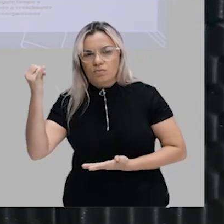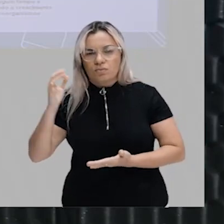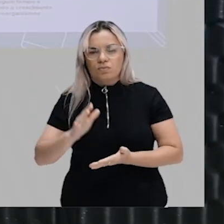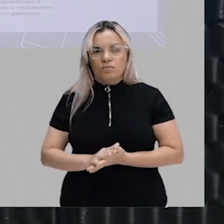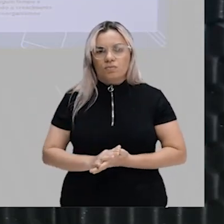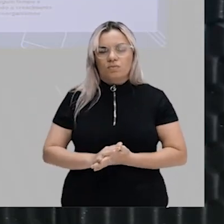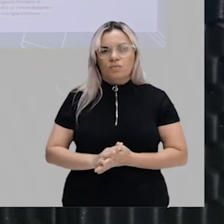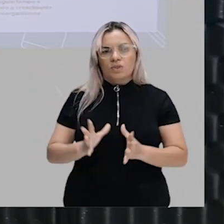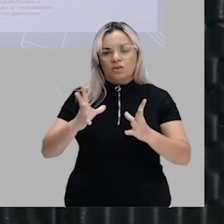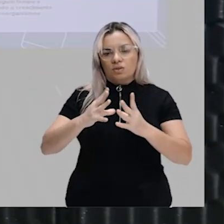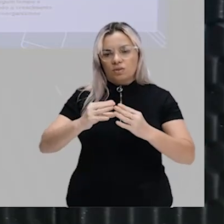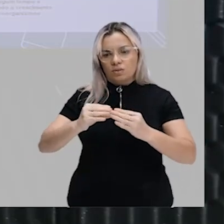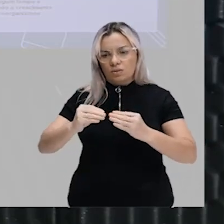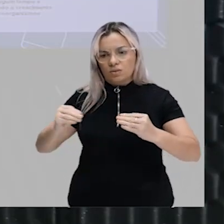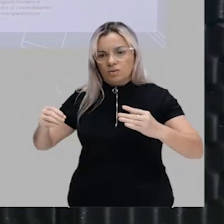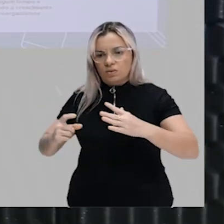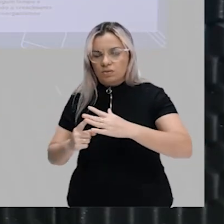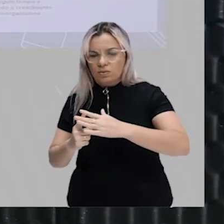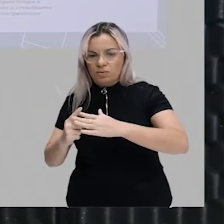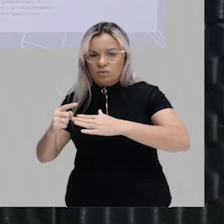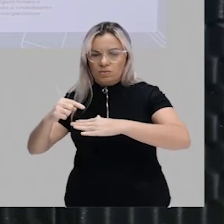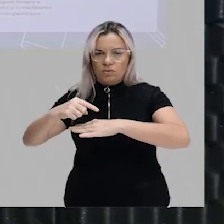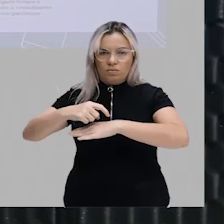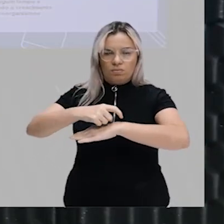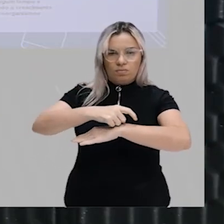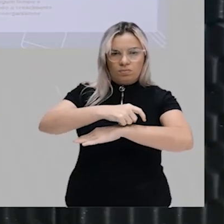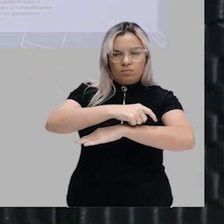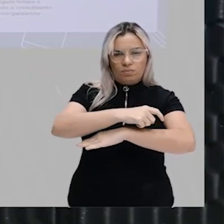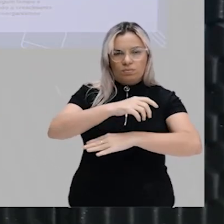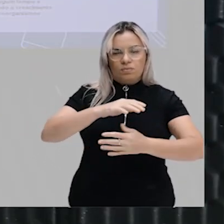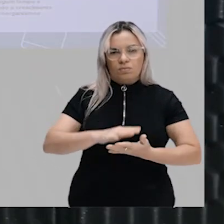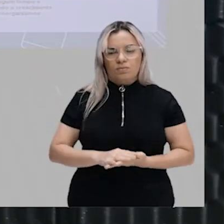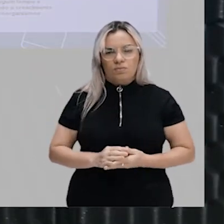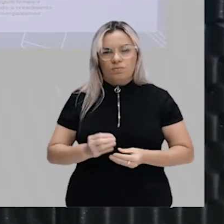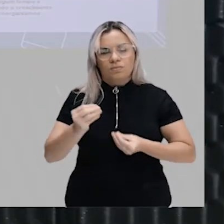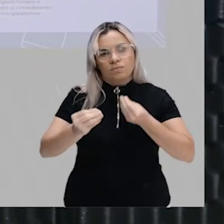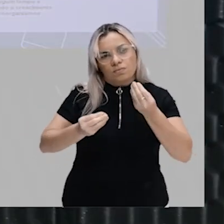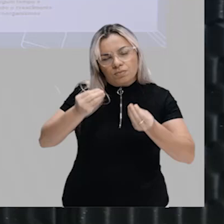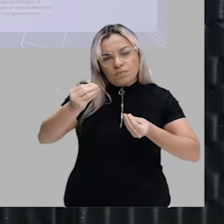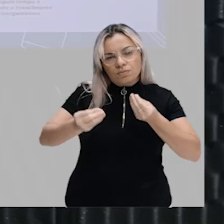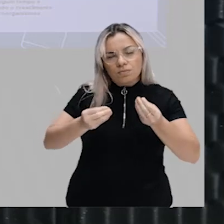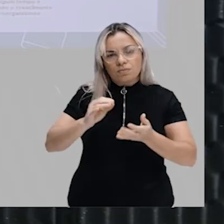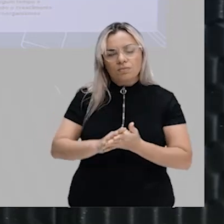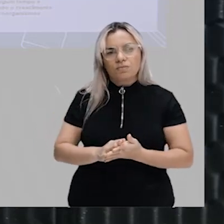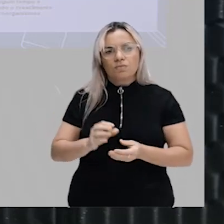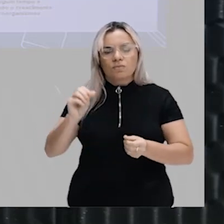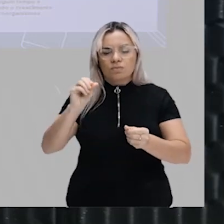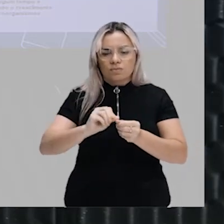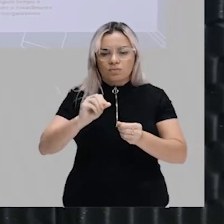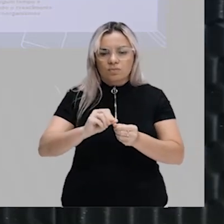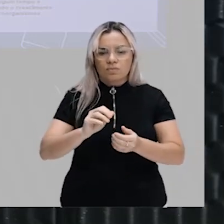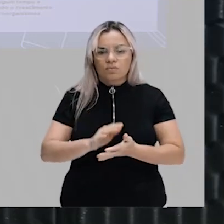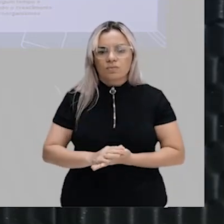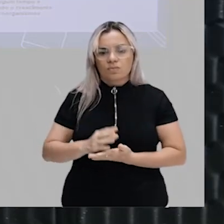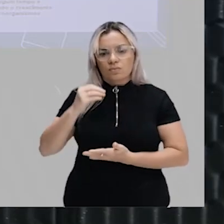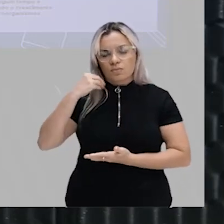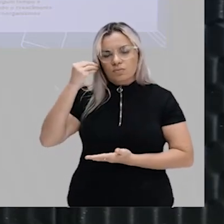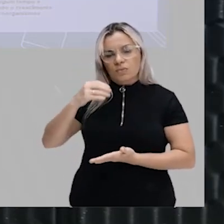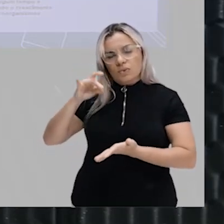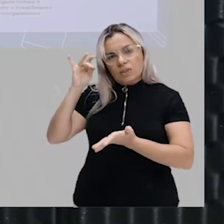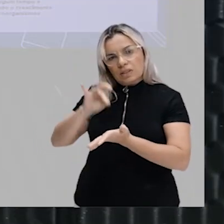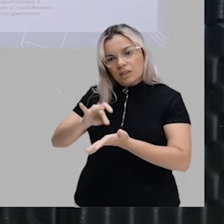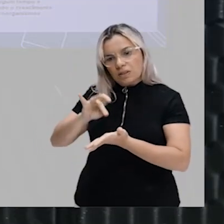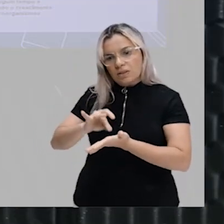por terra a teoria da geração espontânea. Como foi que ele fez para poder provar que a